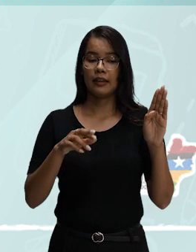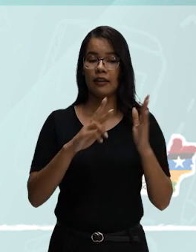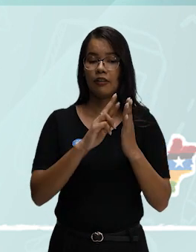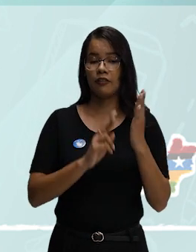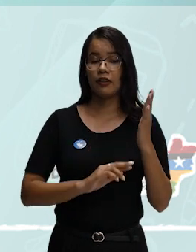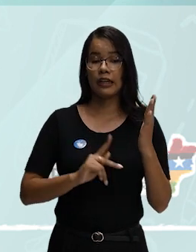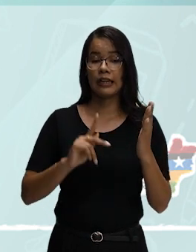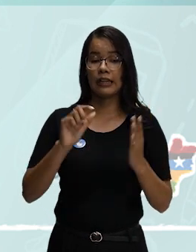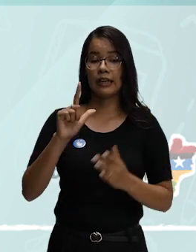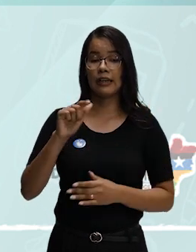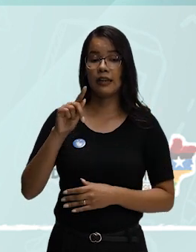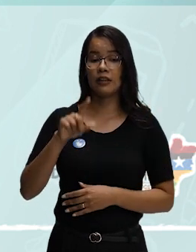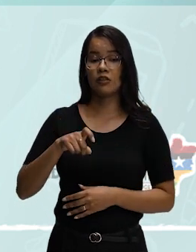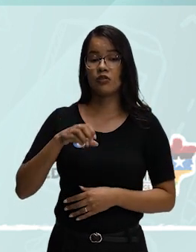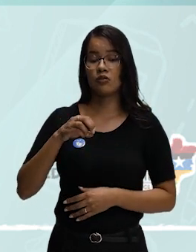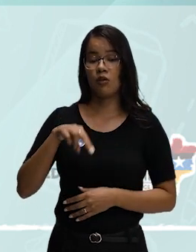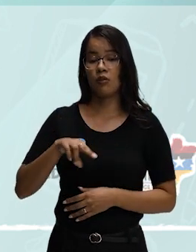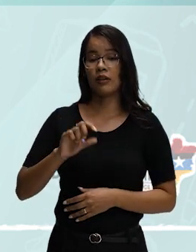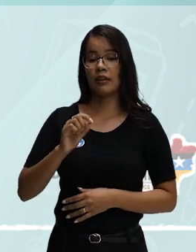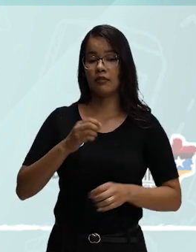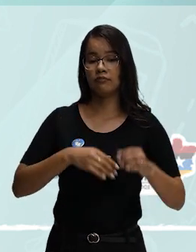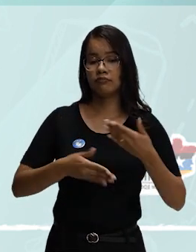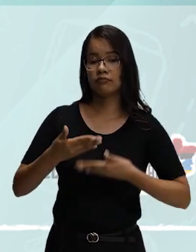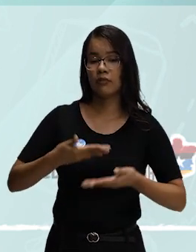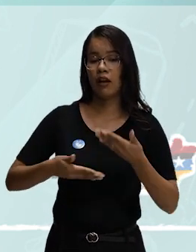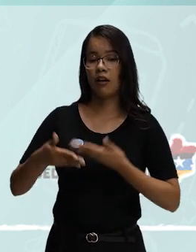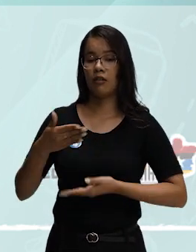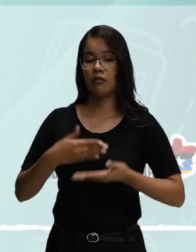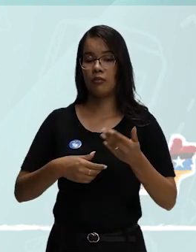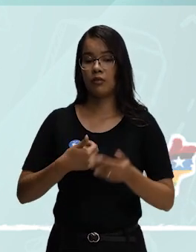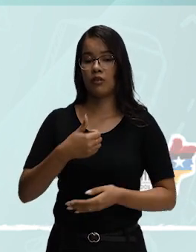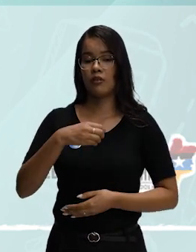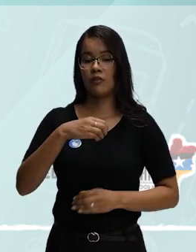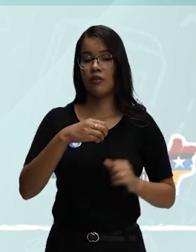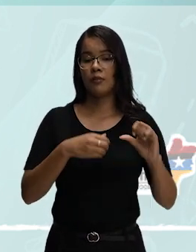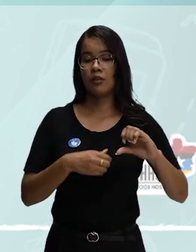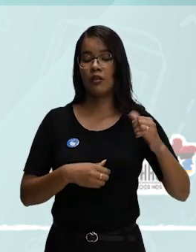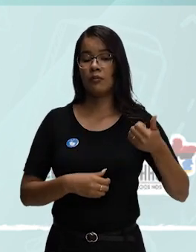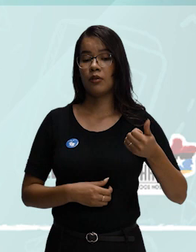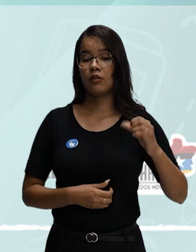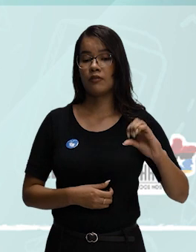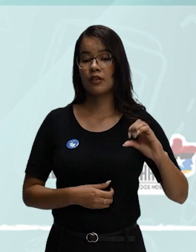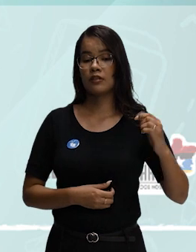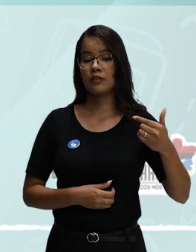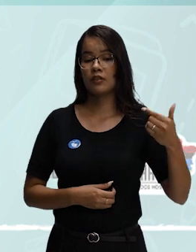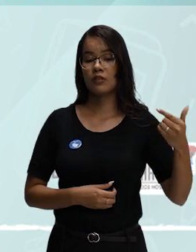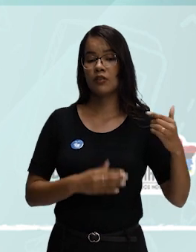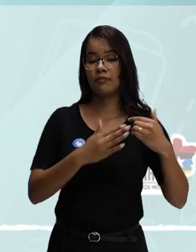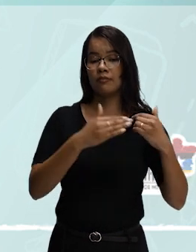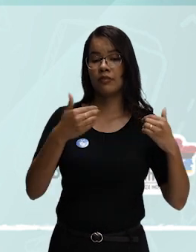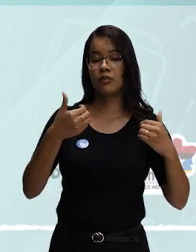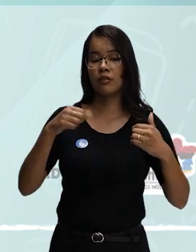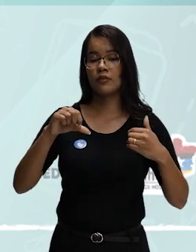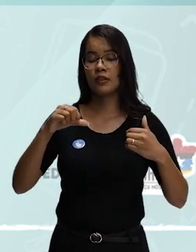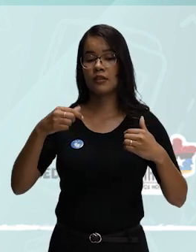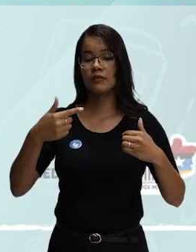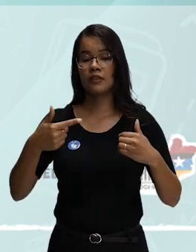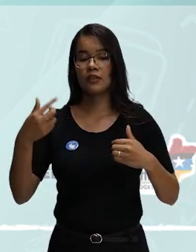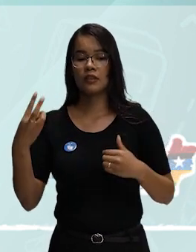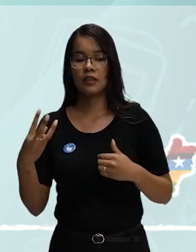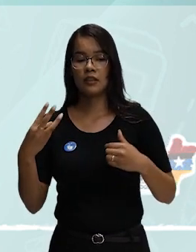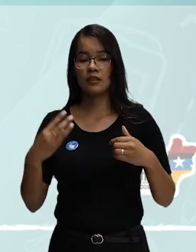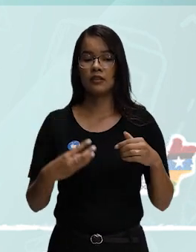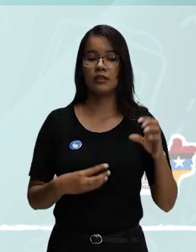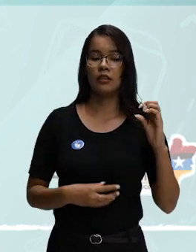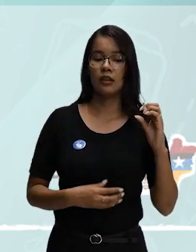1923. O movimento Pau-Brasil, você já sabe, de Oswald de Andrade, com foco na valorização da identidade